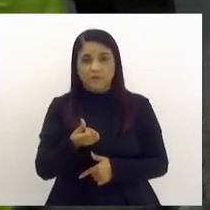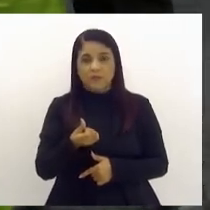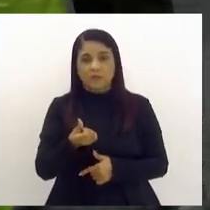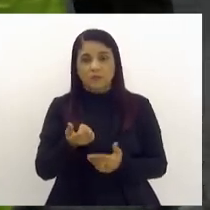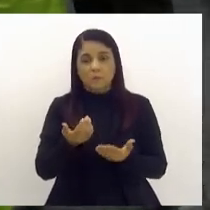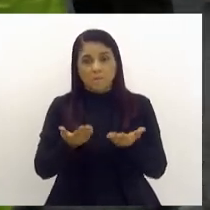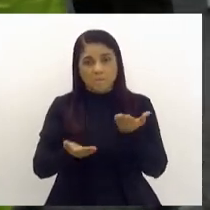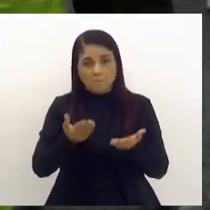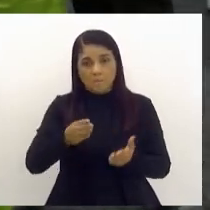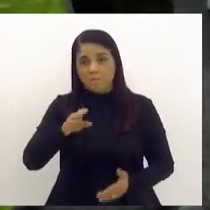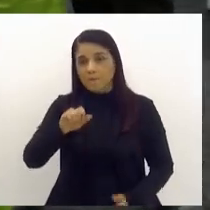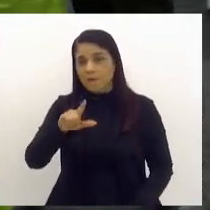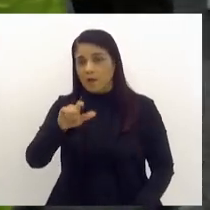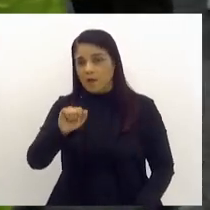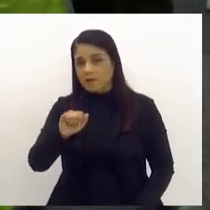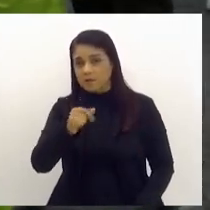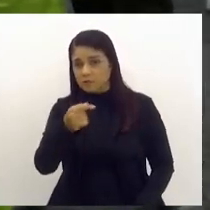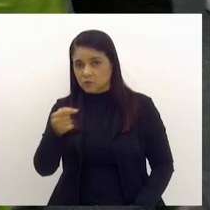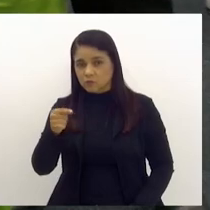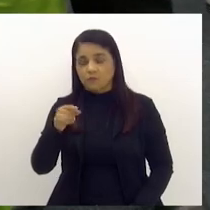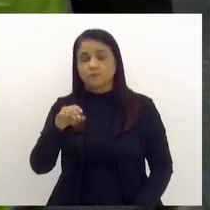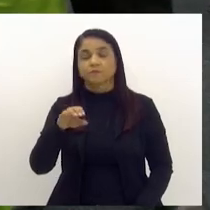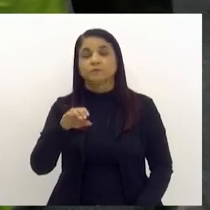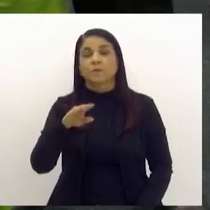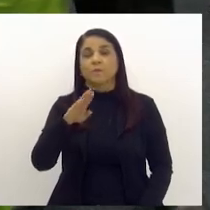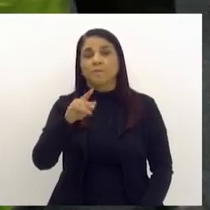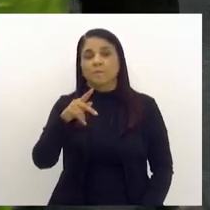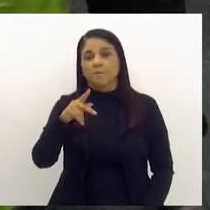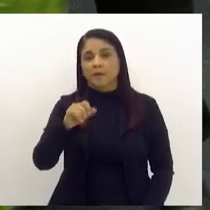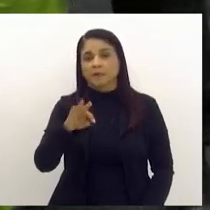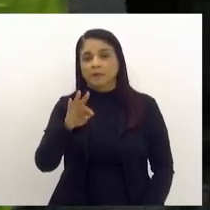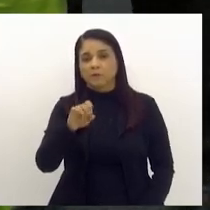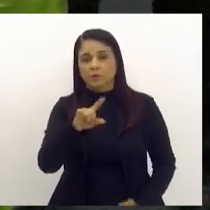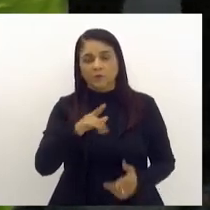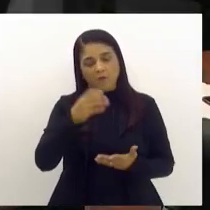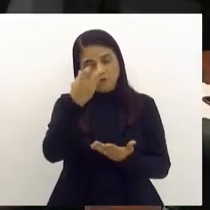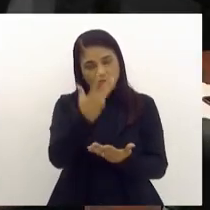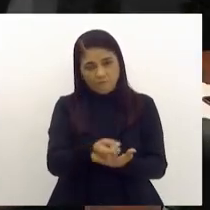balanço patrimonial, o nosso voto é favorável, acompanhando a CCJ.